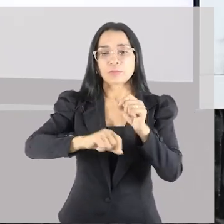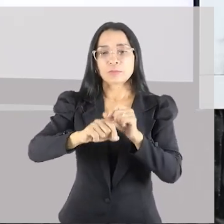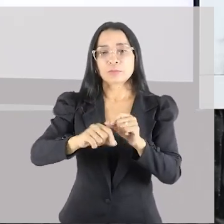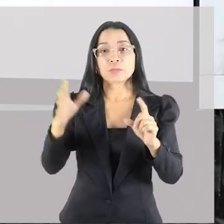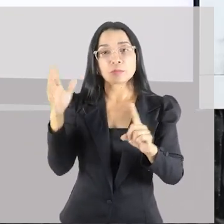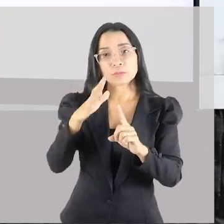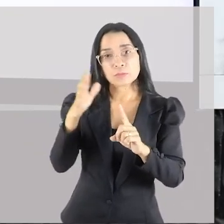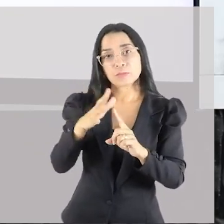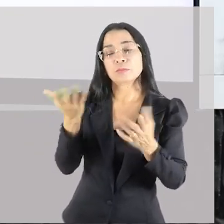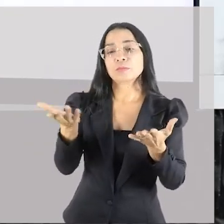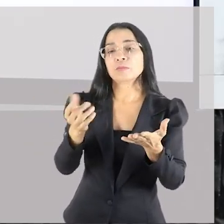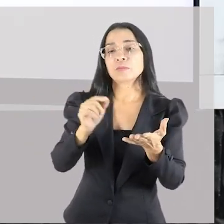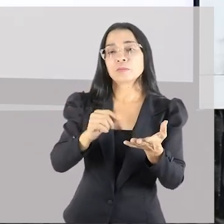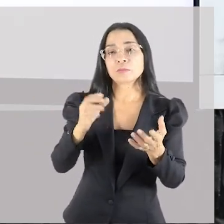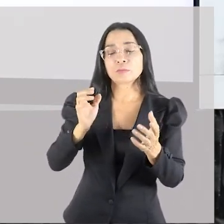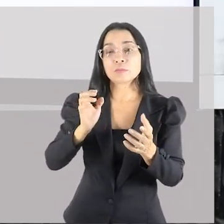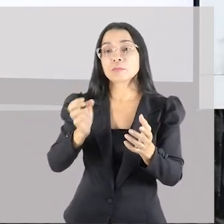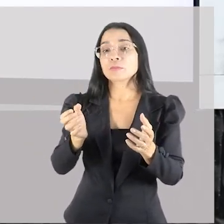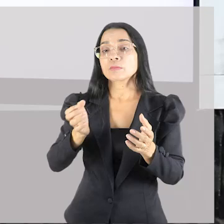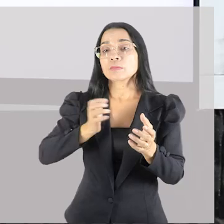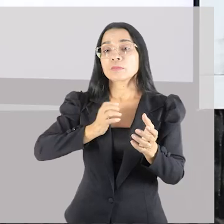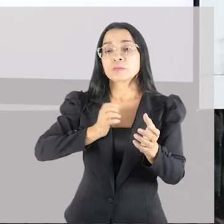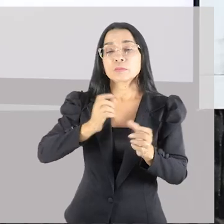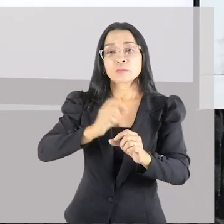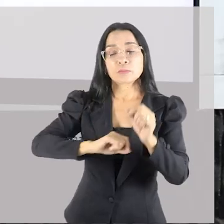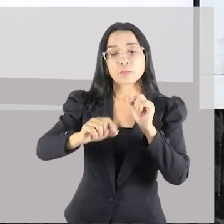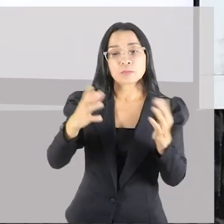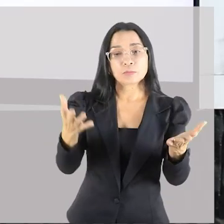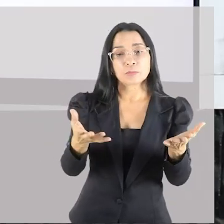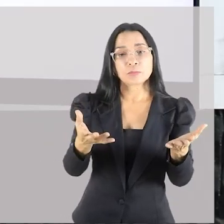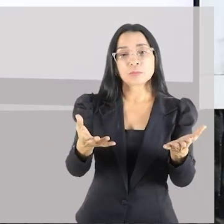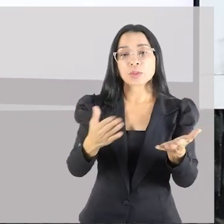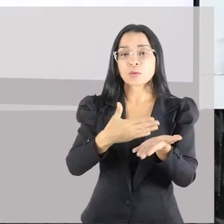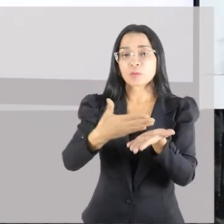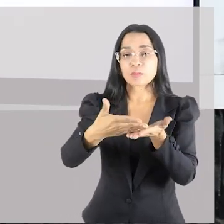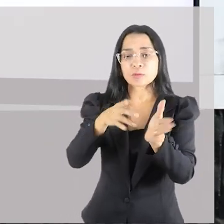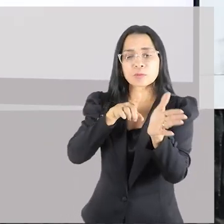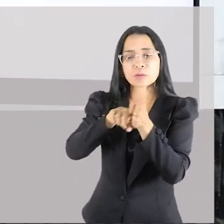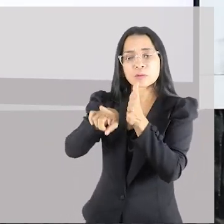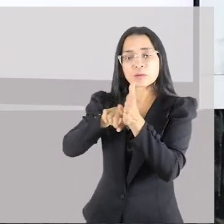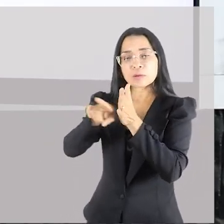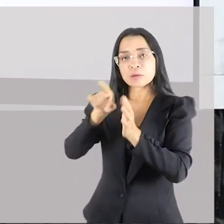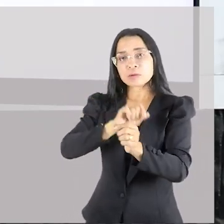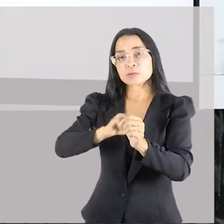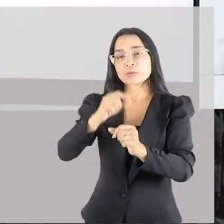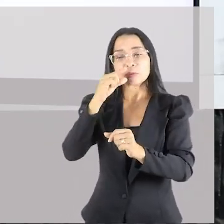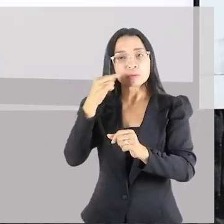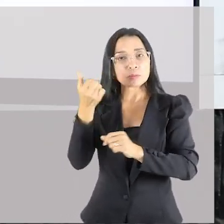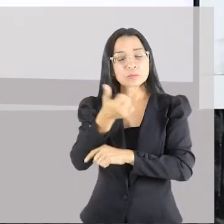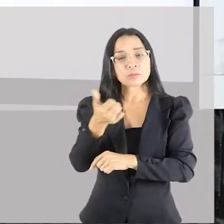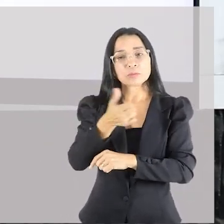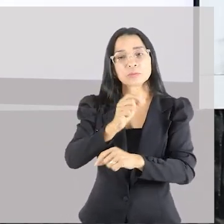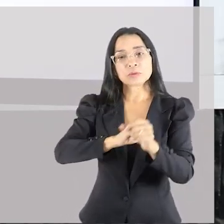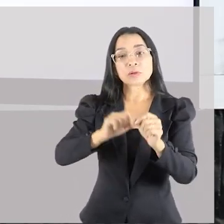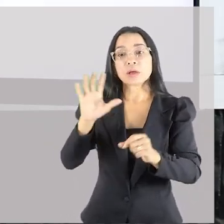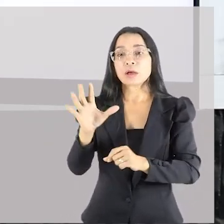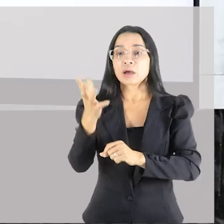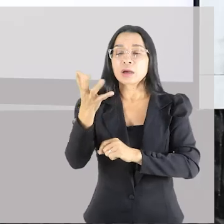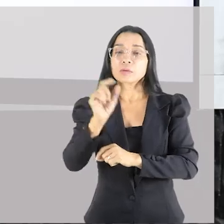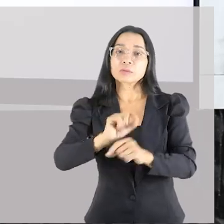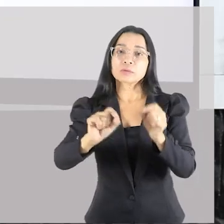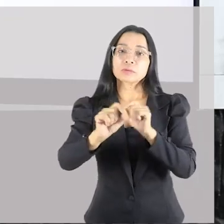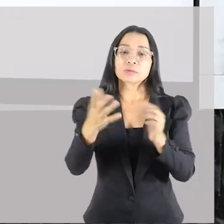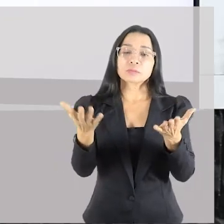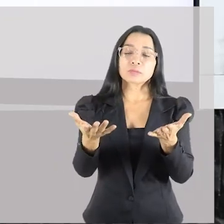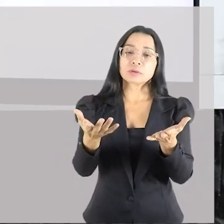E elas começam a contestar Dom Pedro I. E aí acontecem alguns episódios que vão fazer com que depois Dom Pedro I ele